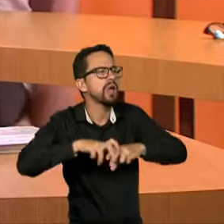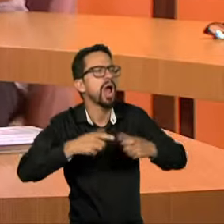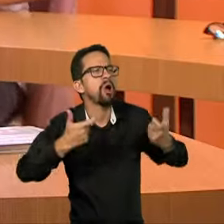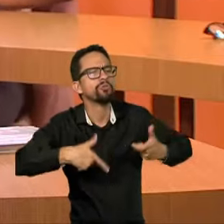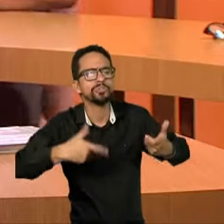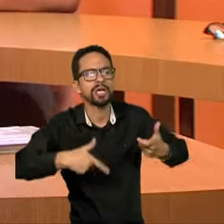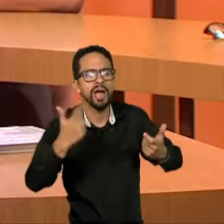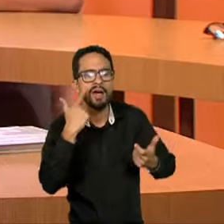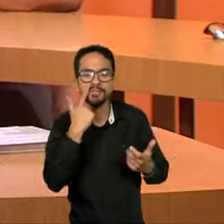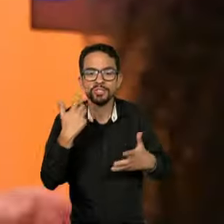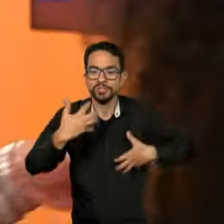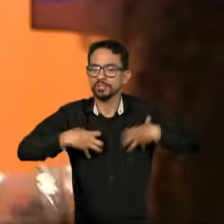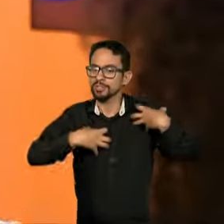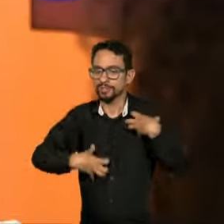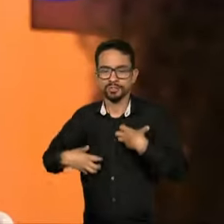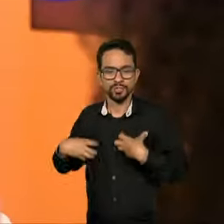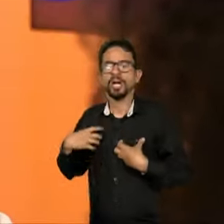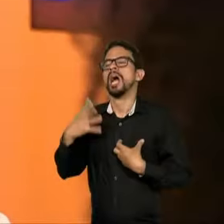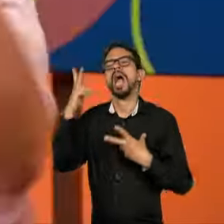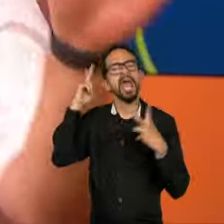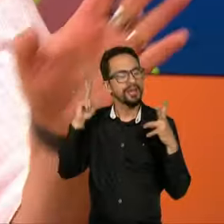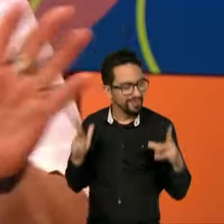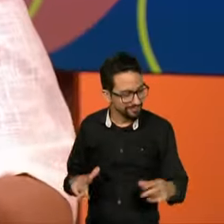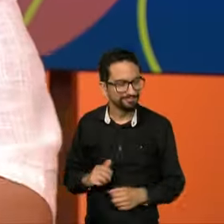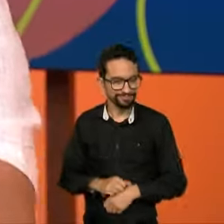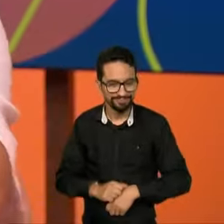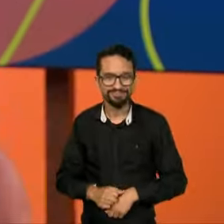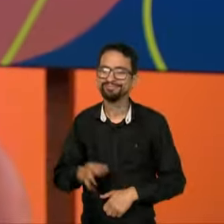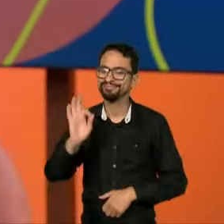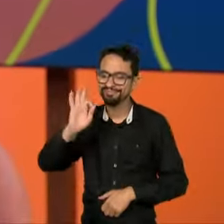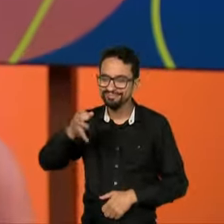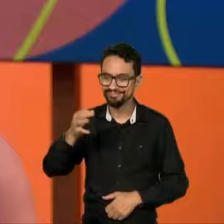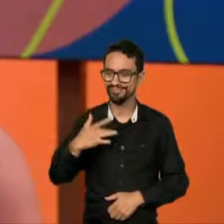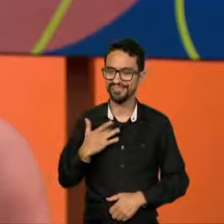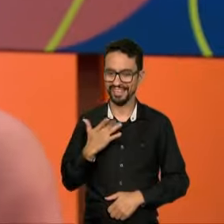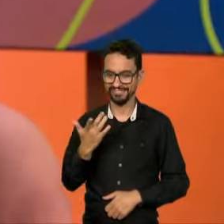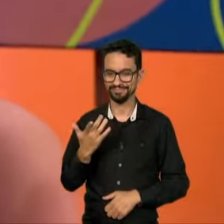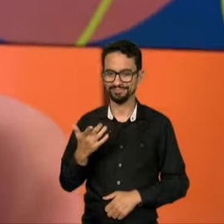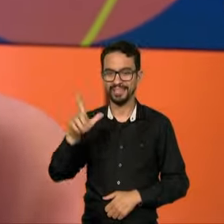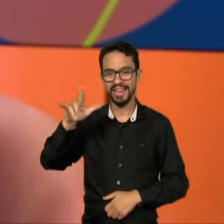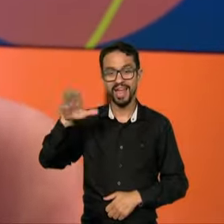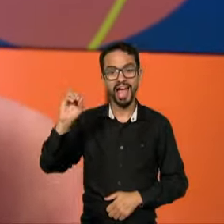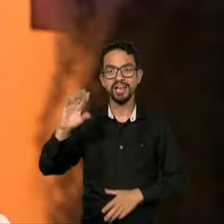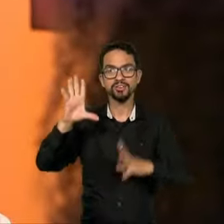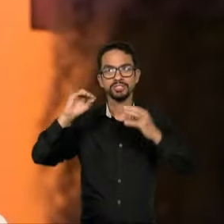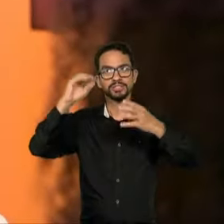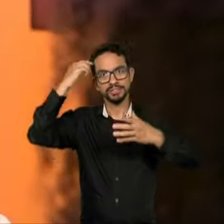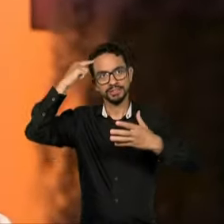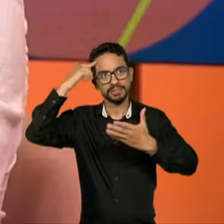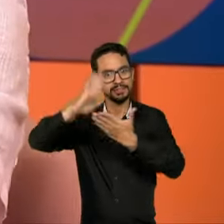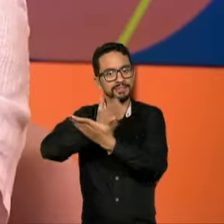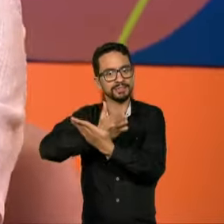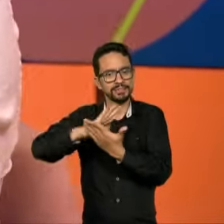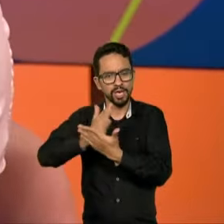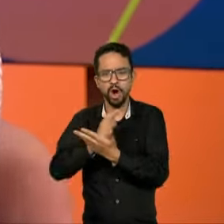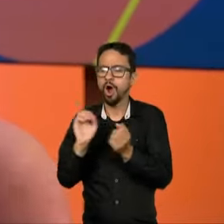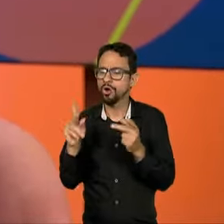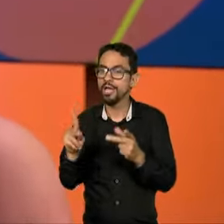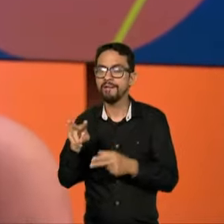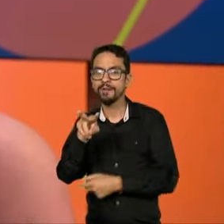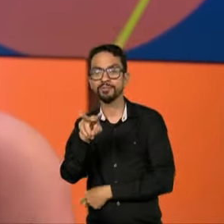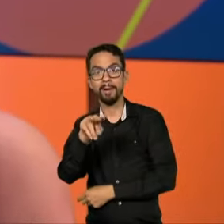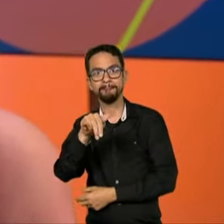Exatamente. Ai, meu Deus do céu. Tá aqui, ele tá ali. É muito, eu sou igualzinho. Estragou a sua noite, porque você vai ficar o tempo inteiro com aquilo na cabeça. Mas me conta a sua história. Aí eu tô lá vendo a Marília